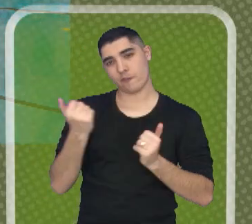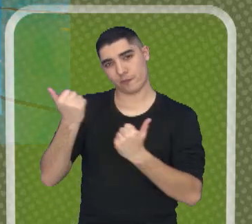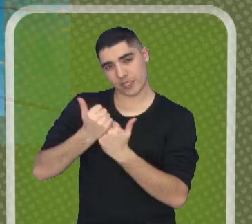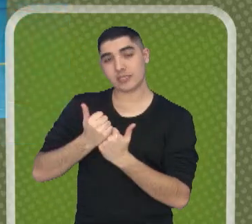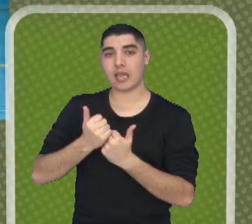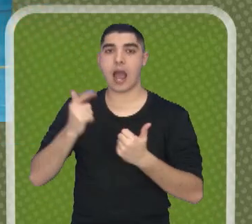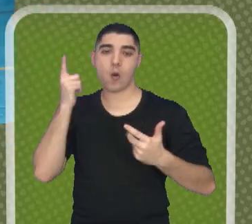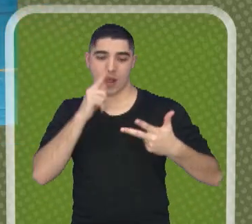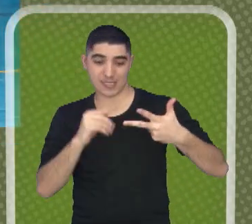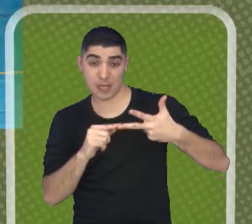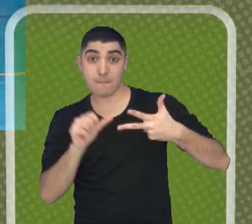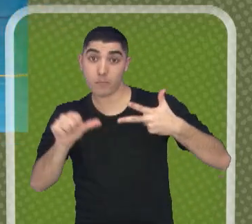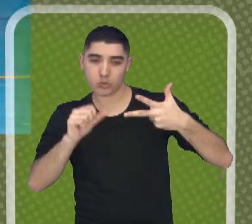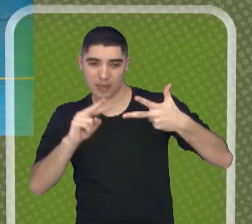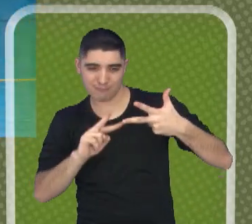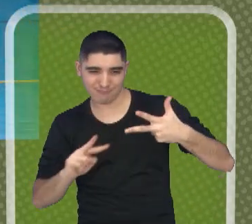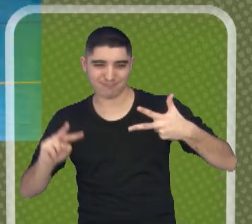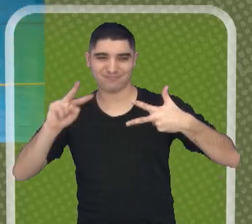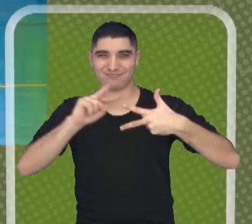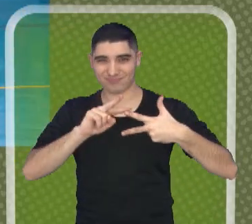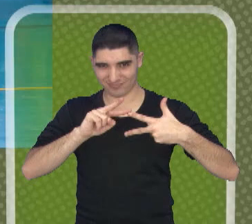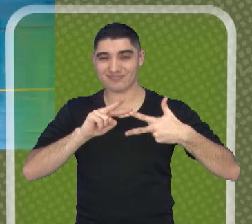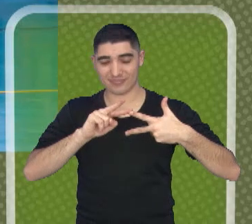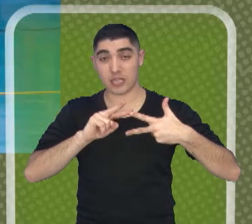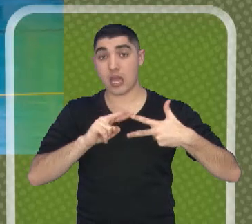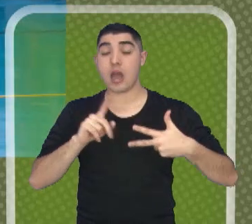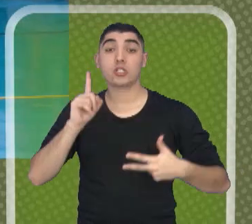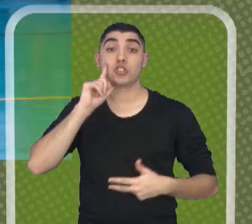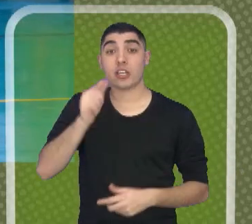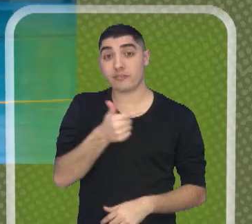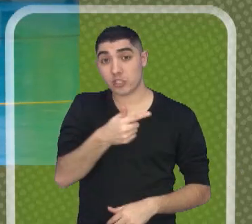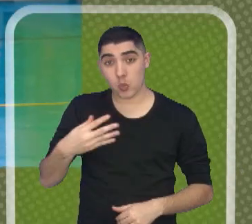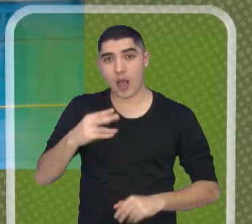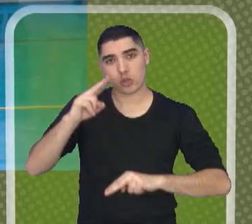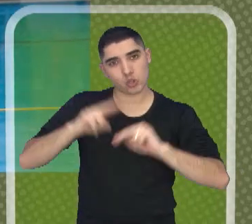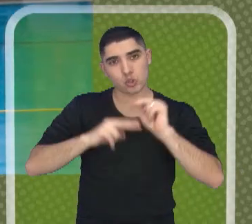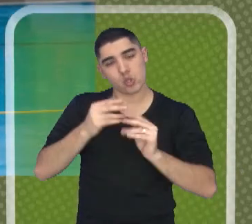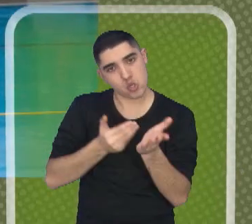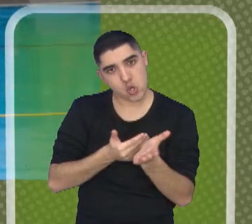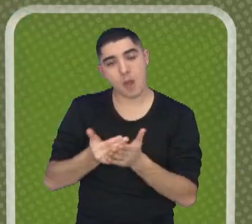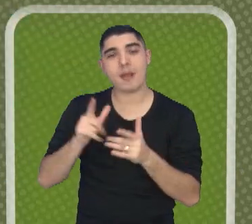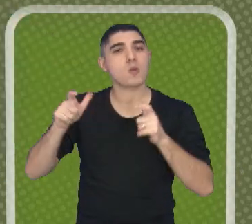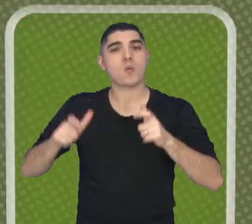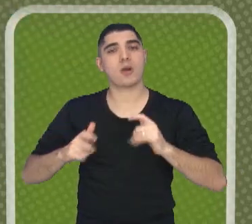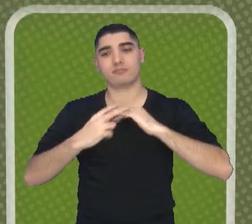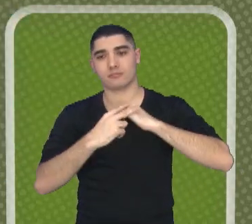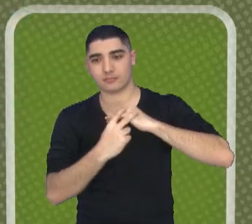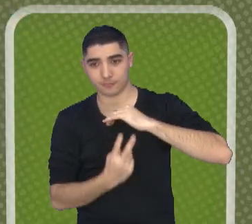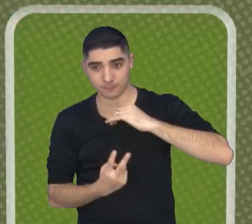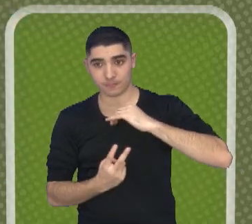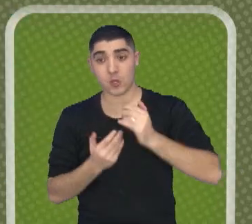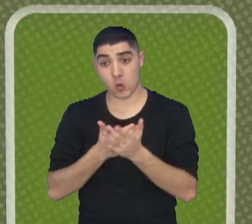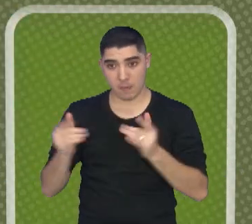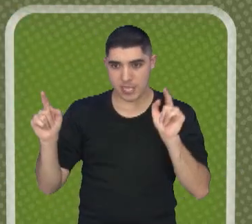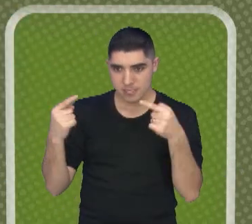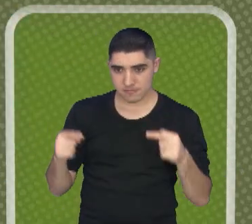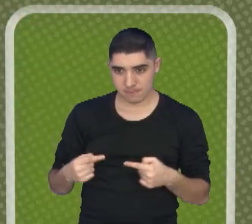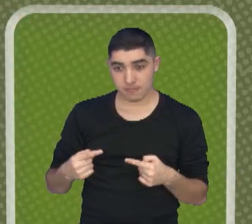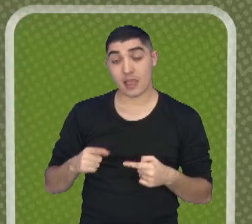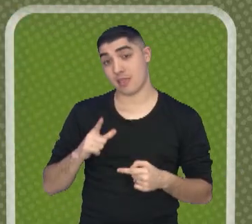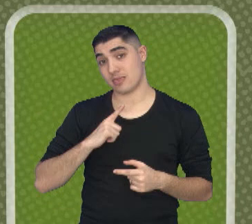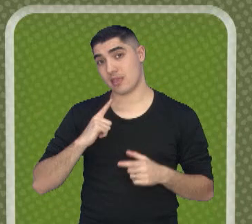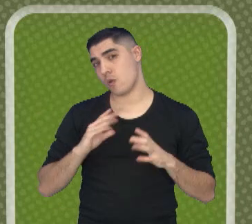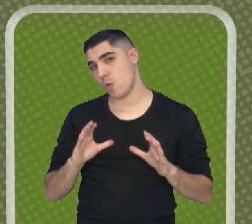Prata. A primeira rodada está marcada para o dia 24 de junho, na Farmaconde Arena, e estarão em quadra os